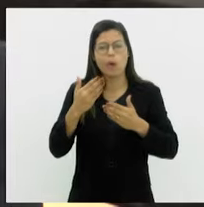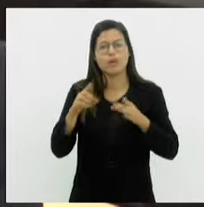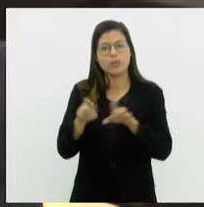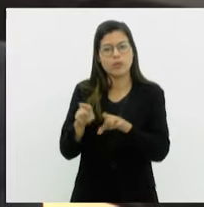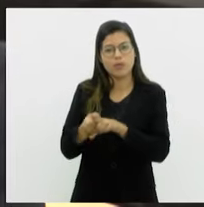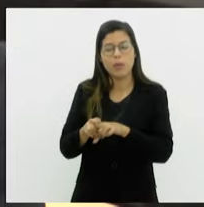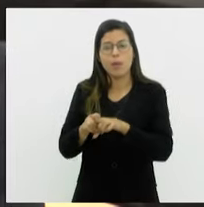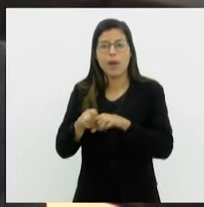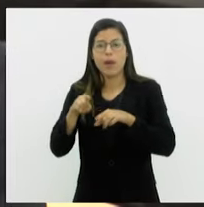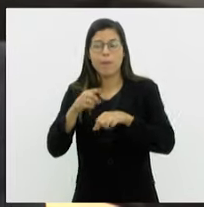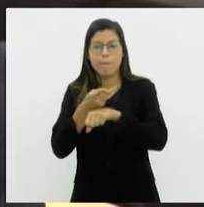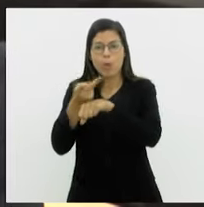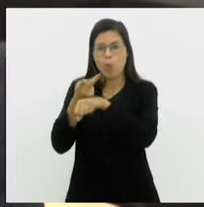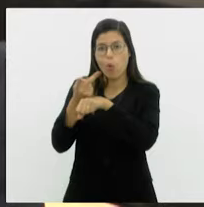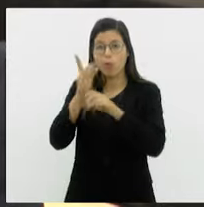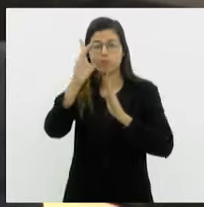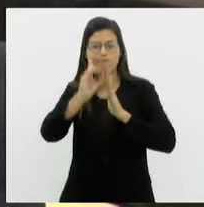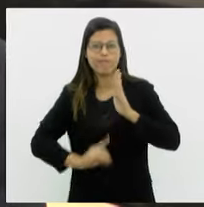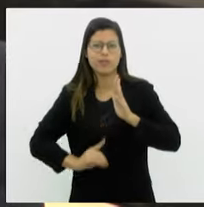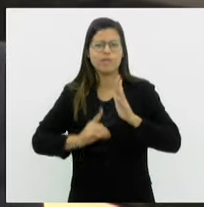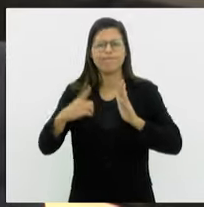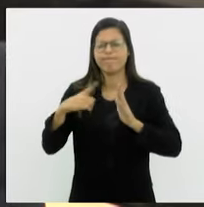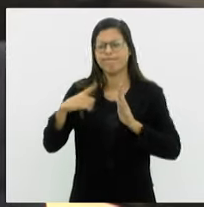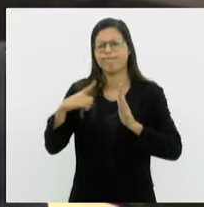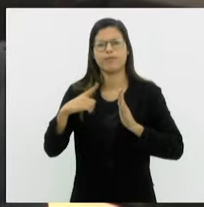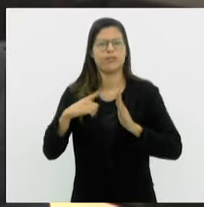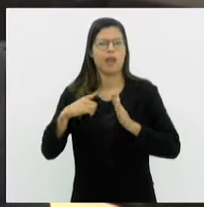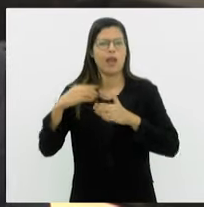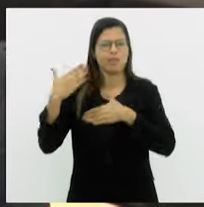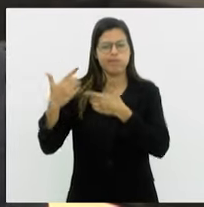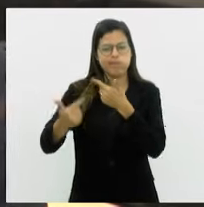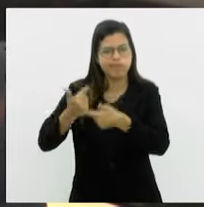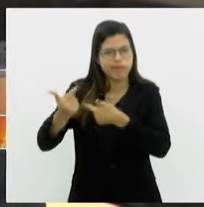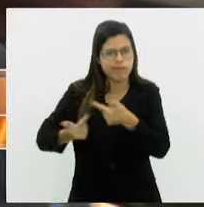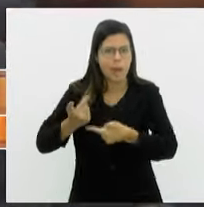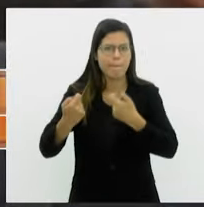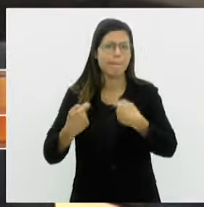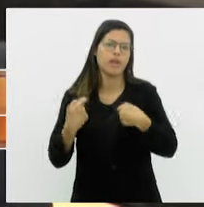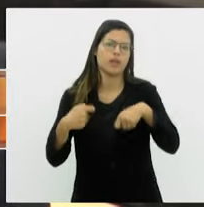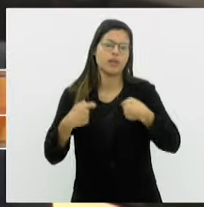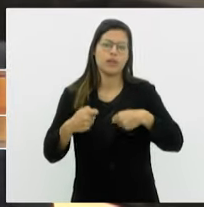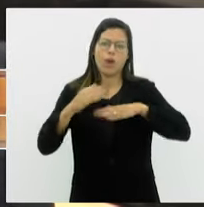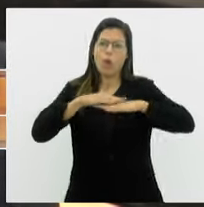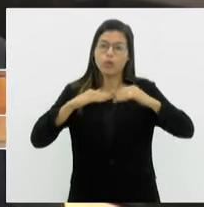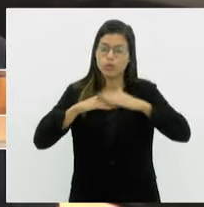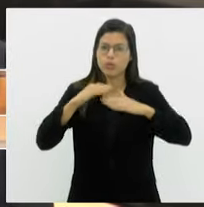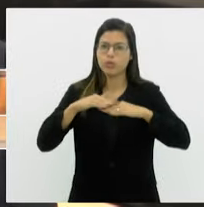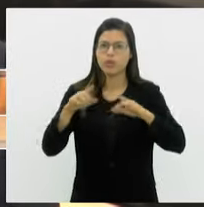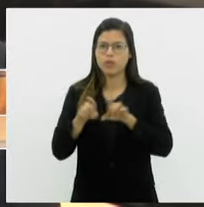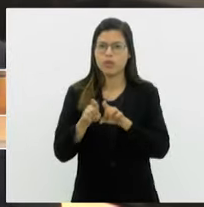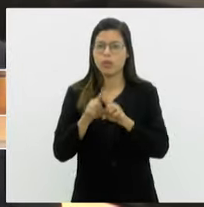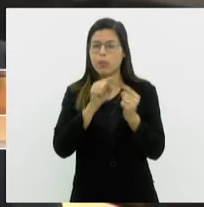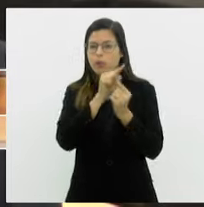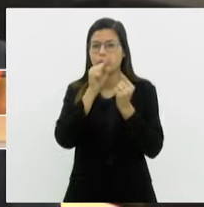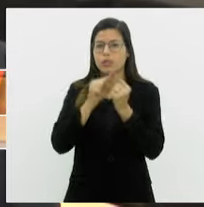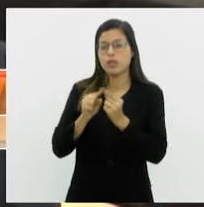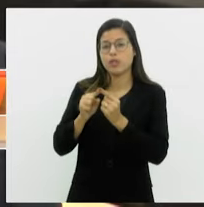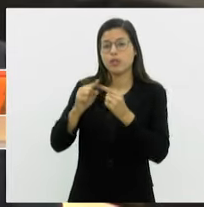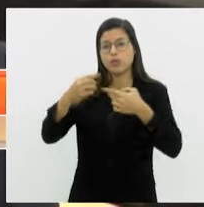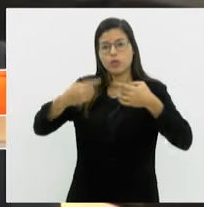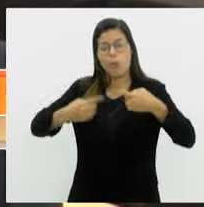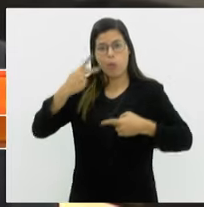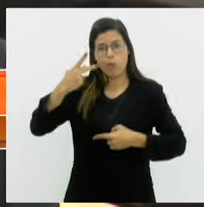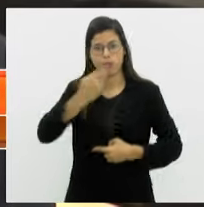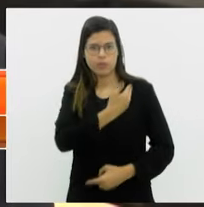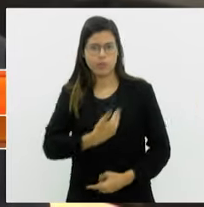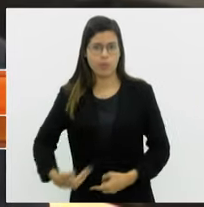direitos. A gente tem aí uma estrada ainda que a gente tem que consolidar cada vez mais em um propósito de política pública efetiva, né, para que a